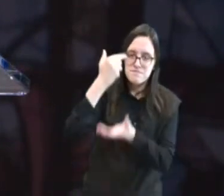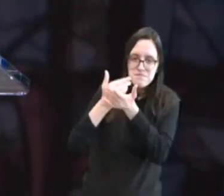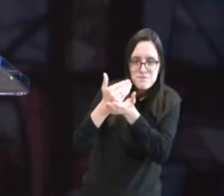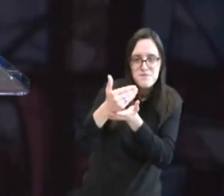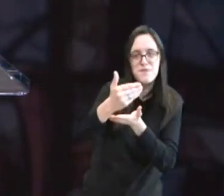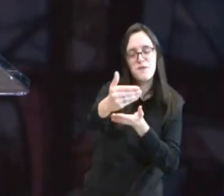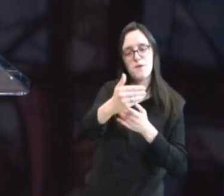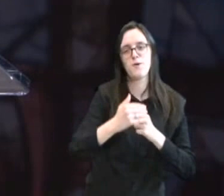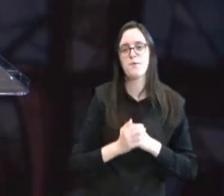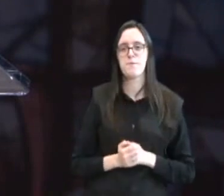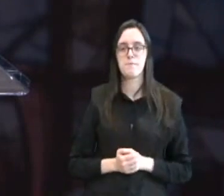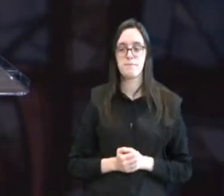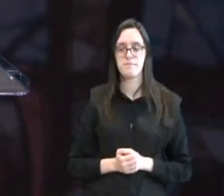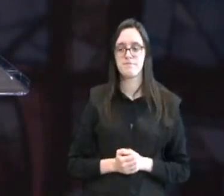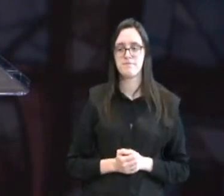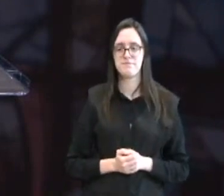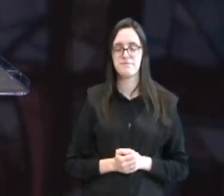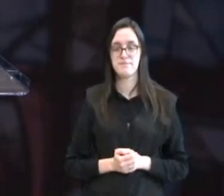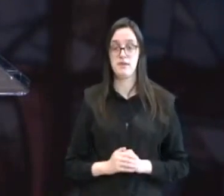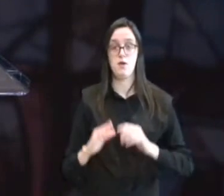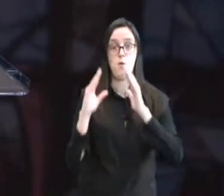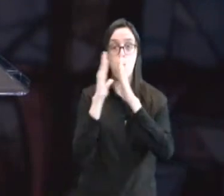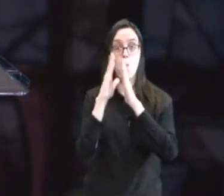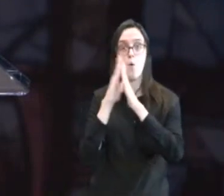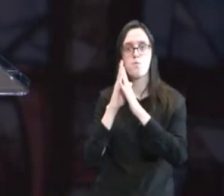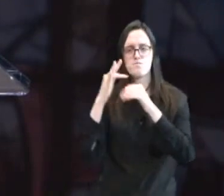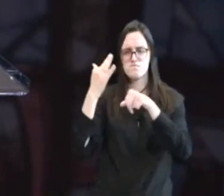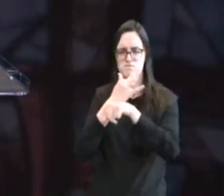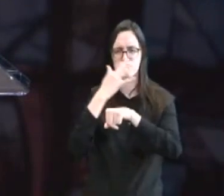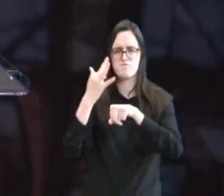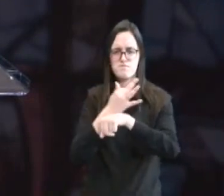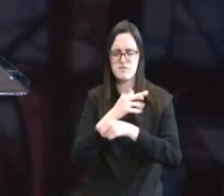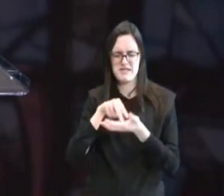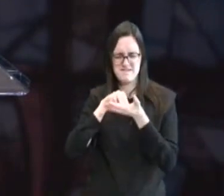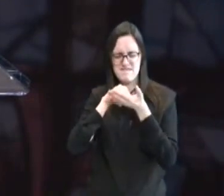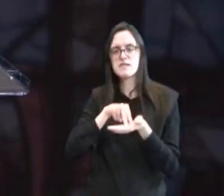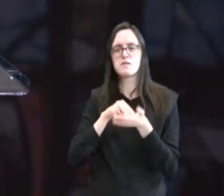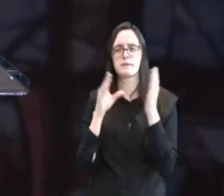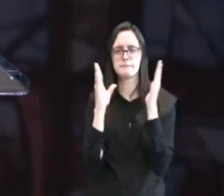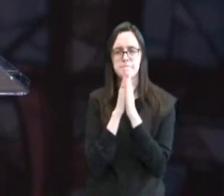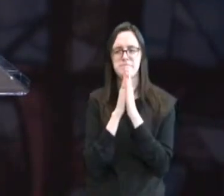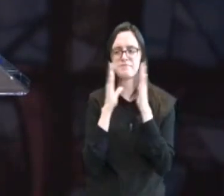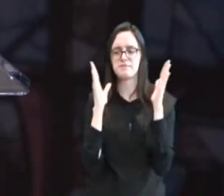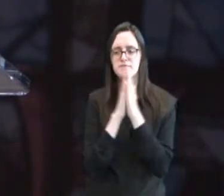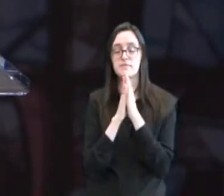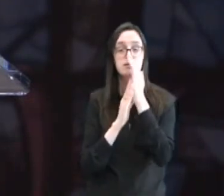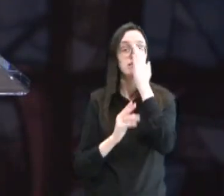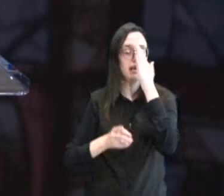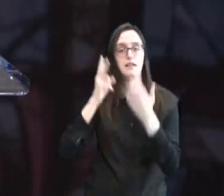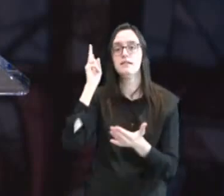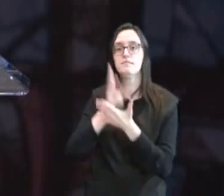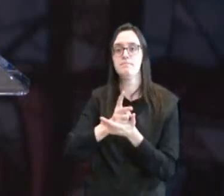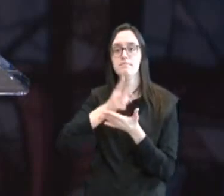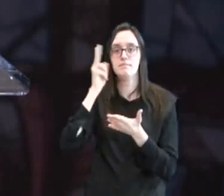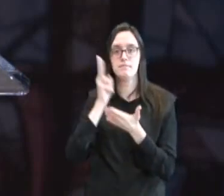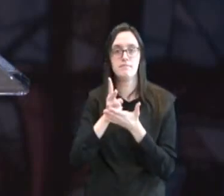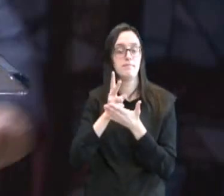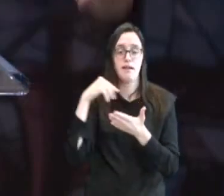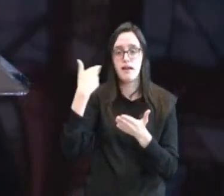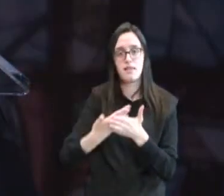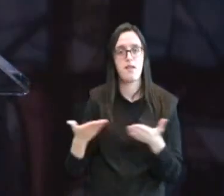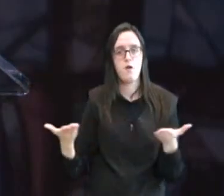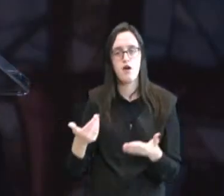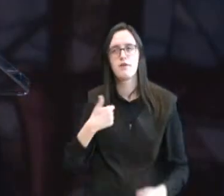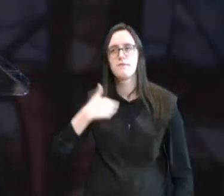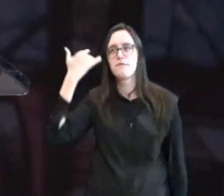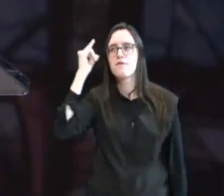Foi a âncora que sustentou aquela igreja, a oração. E continua sendo nos dias de hoje. Eu